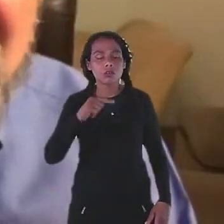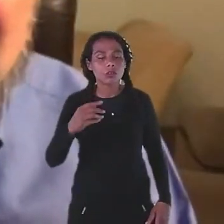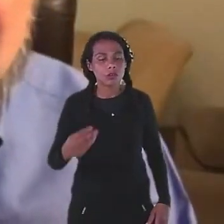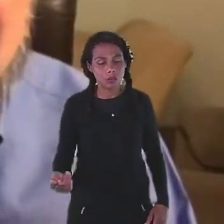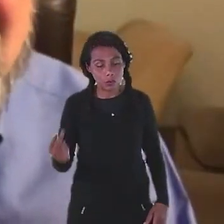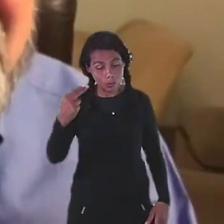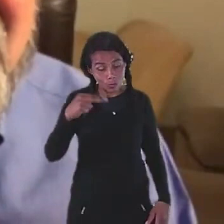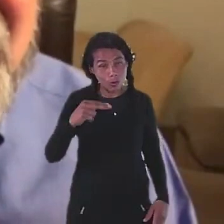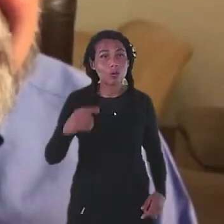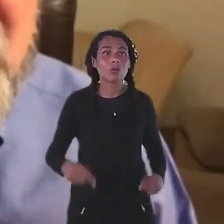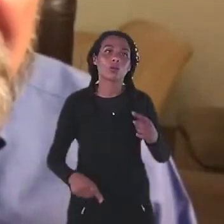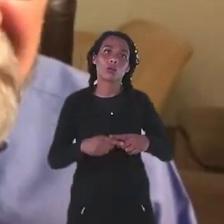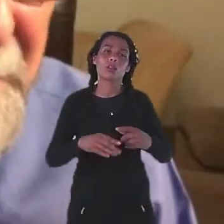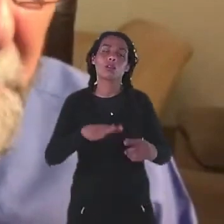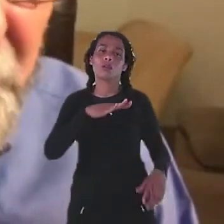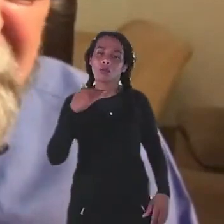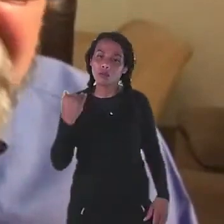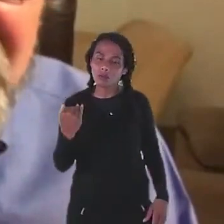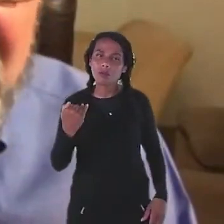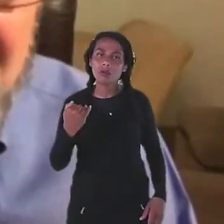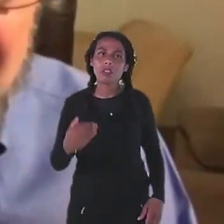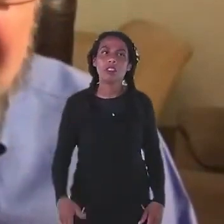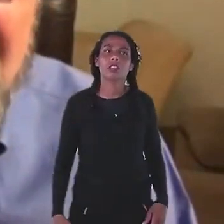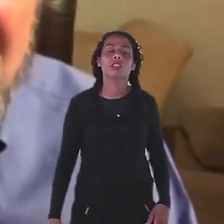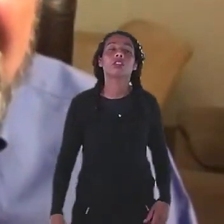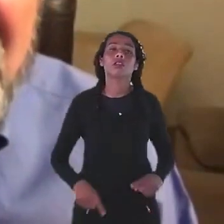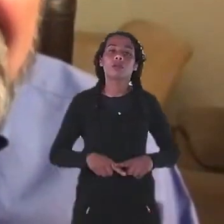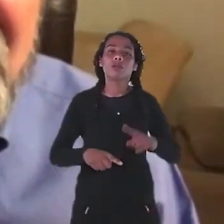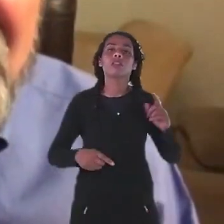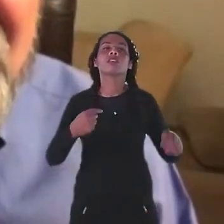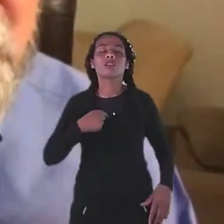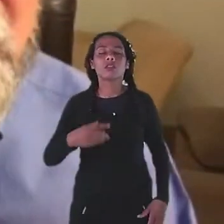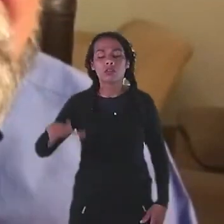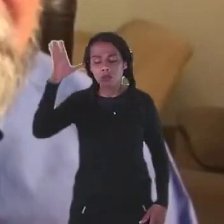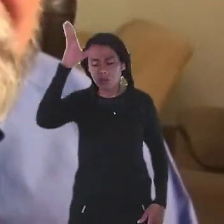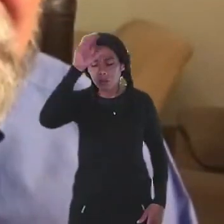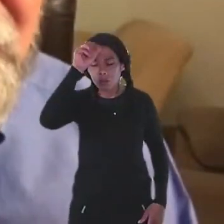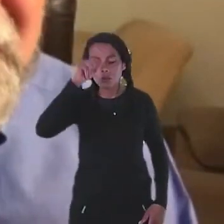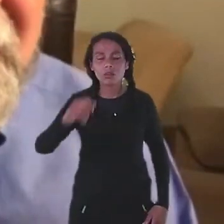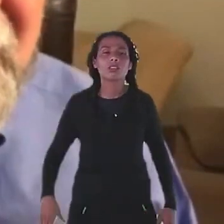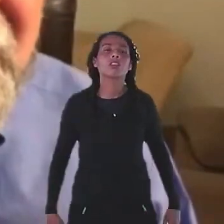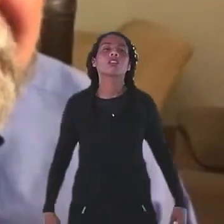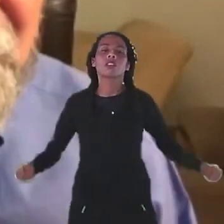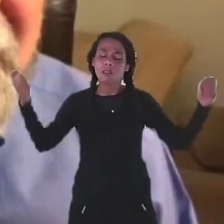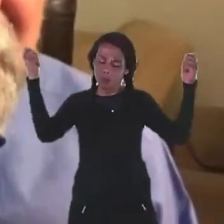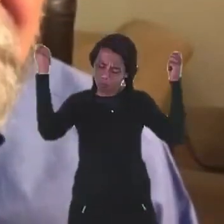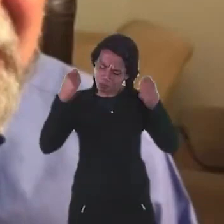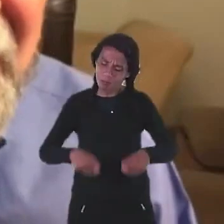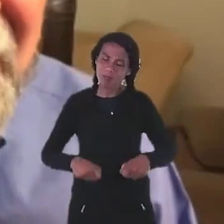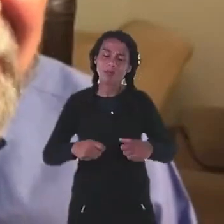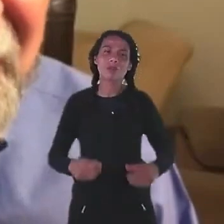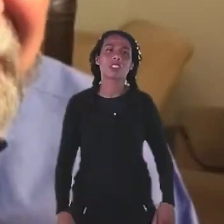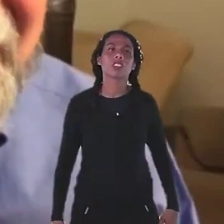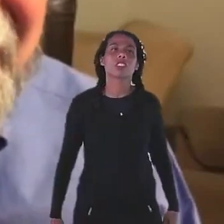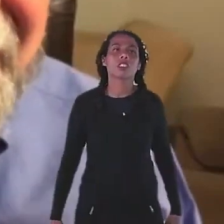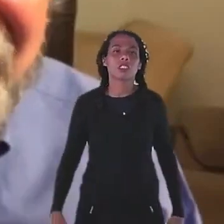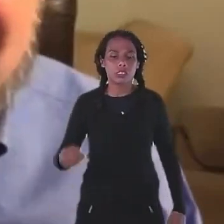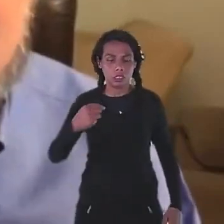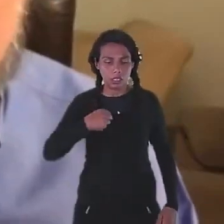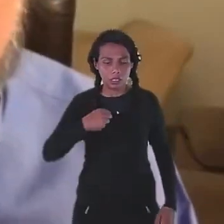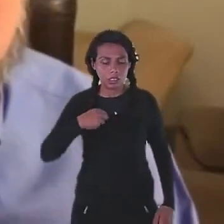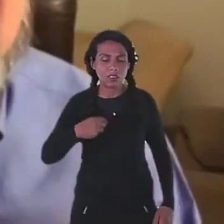Brasil, mas... E ele sempre dizia para mim, né, que entre uma ópera e outra se faziam milagres,